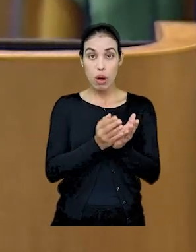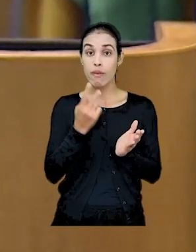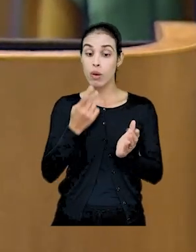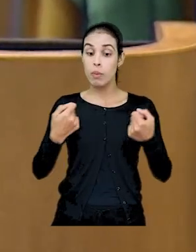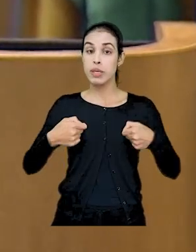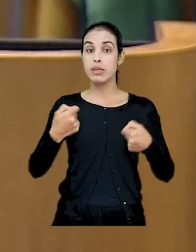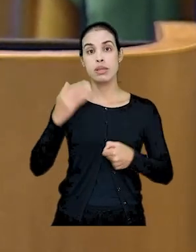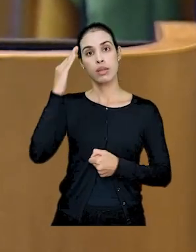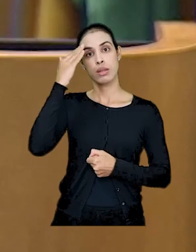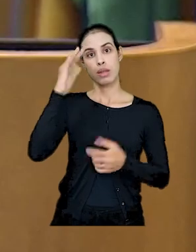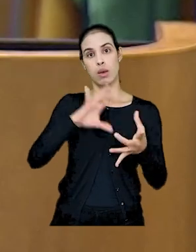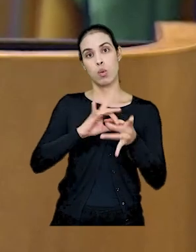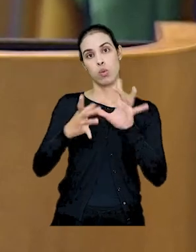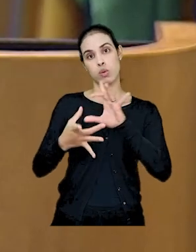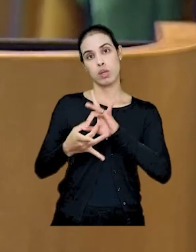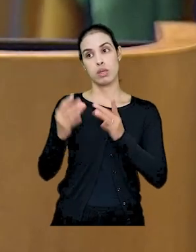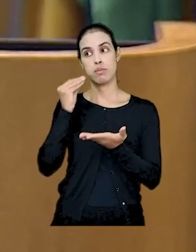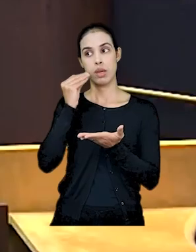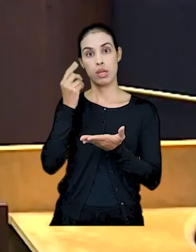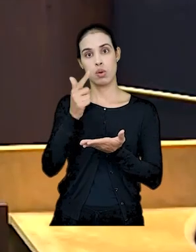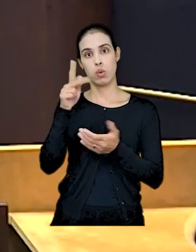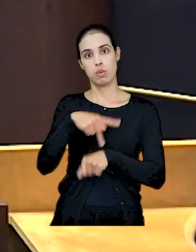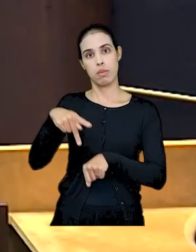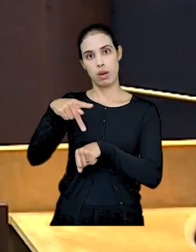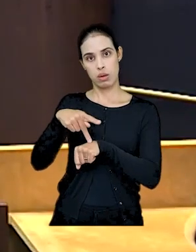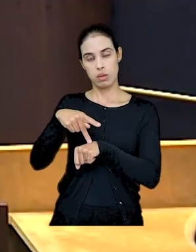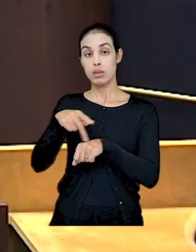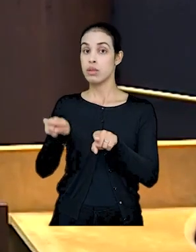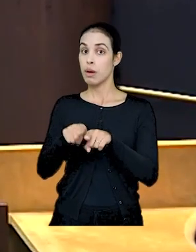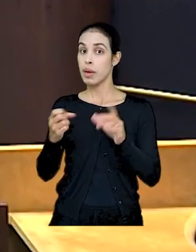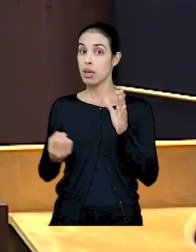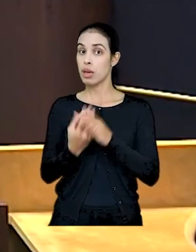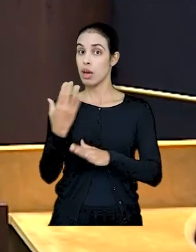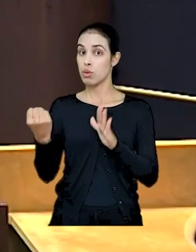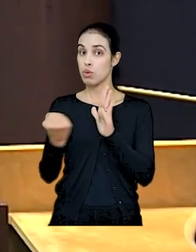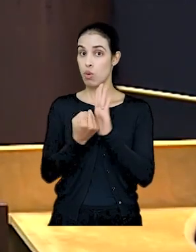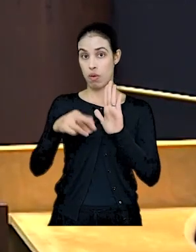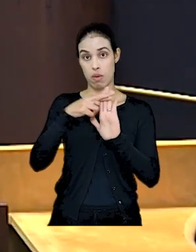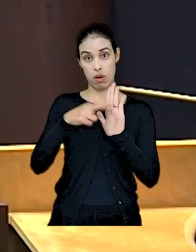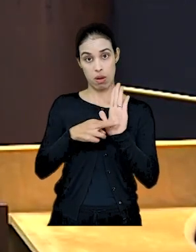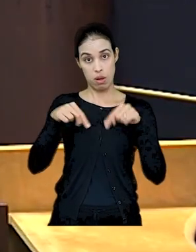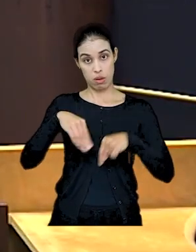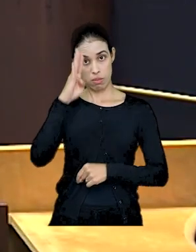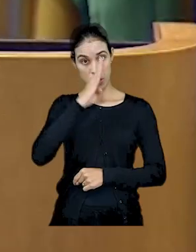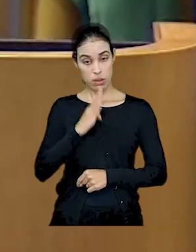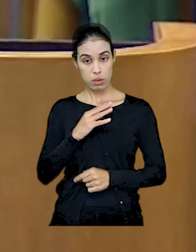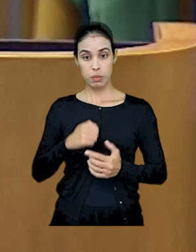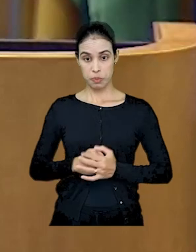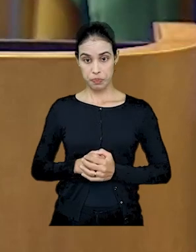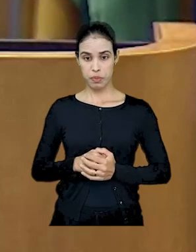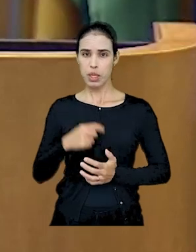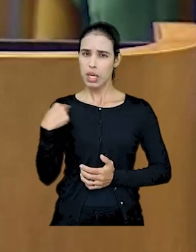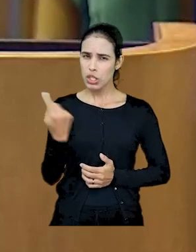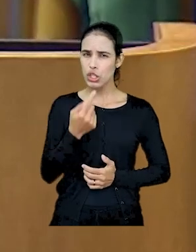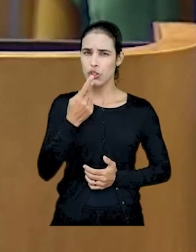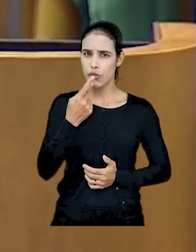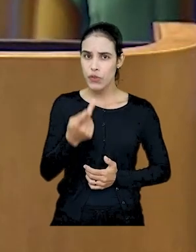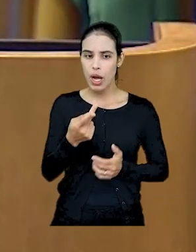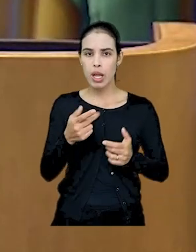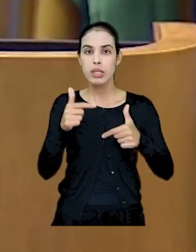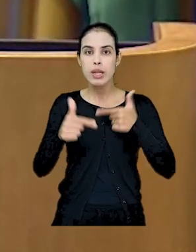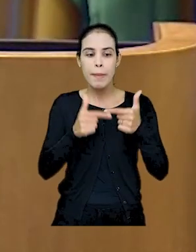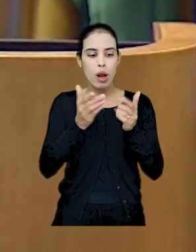contexto de outros países para construir um novo marco regulatório portuário No Brasil quando falamos de